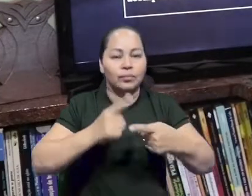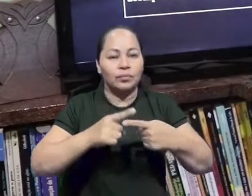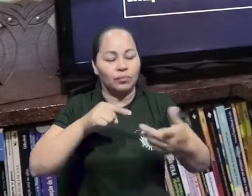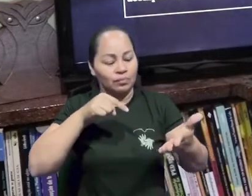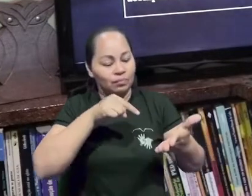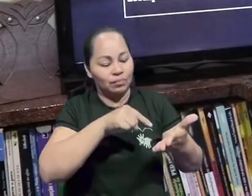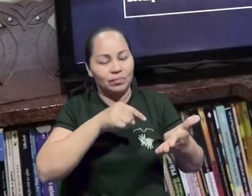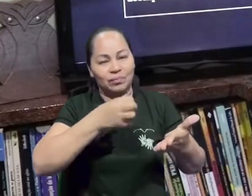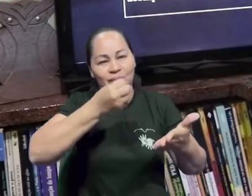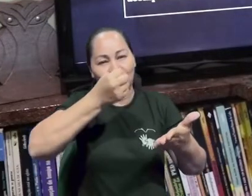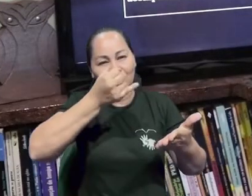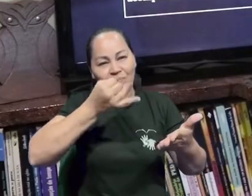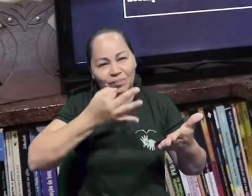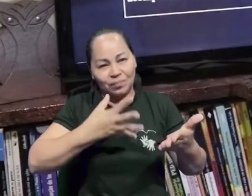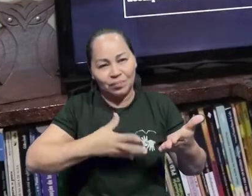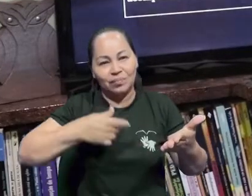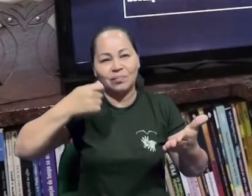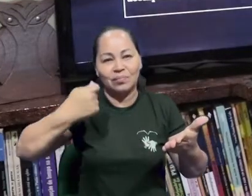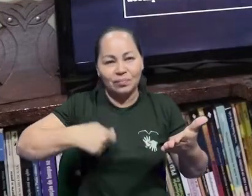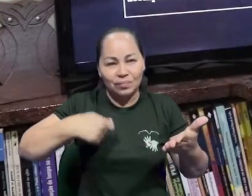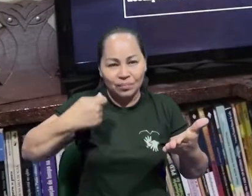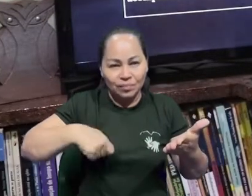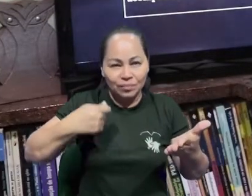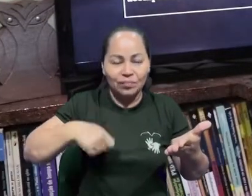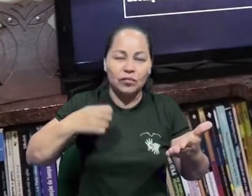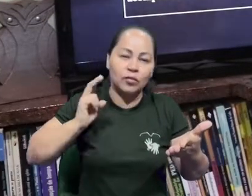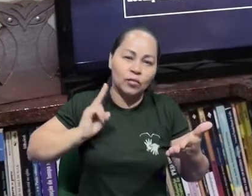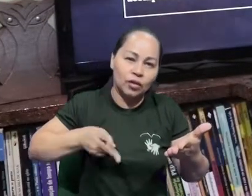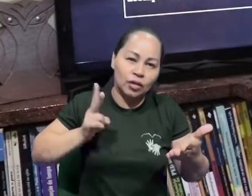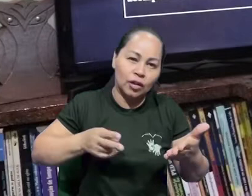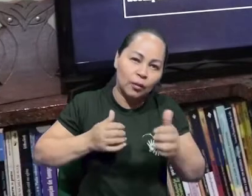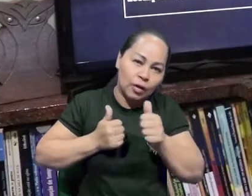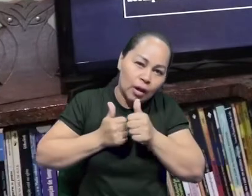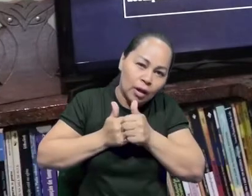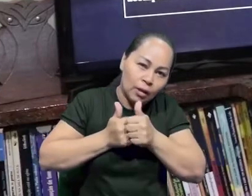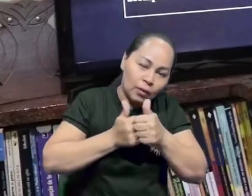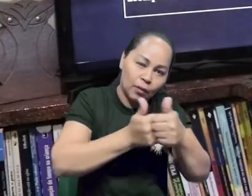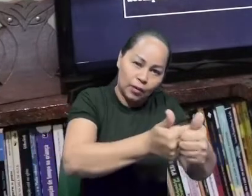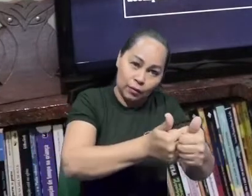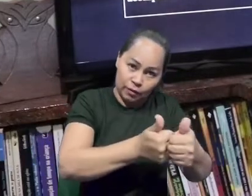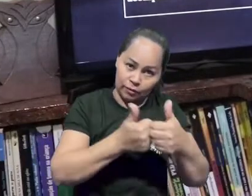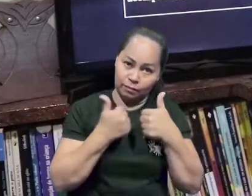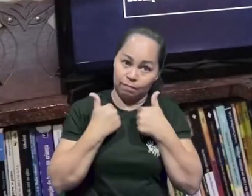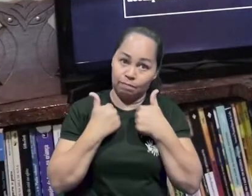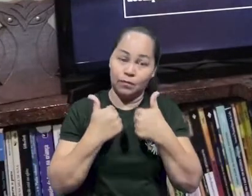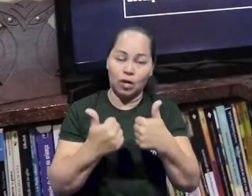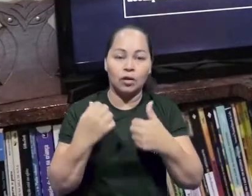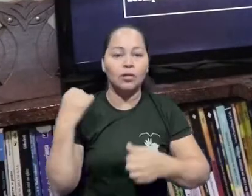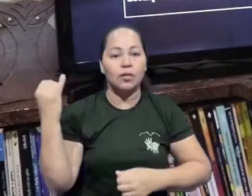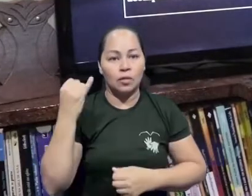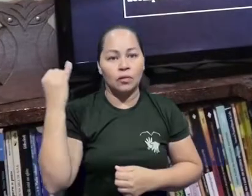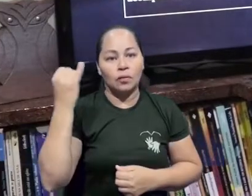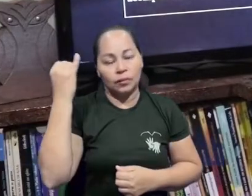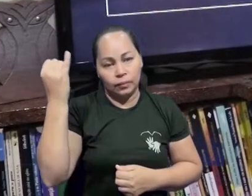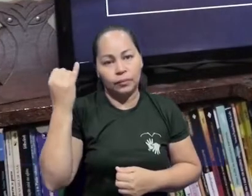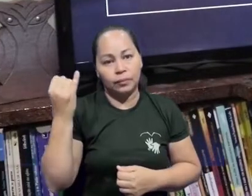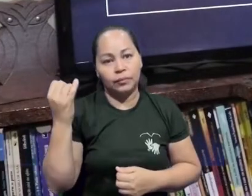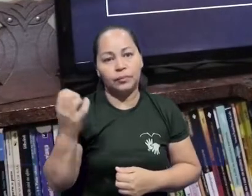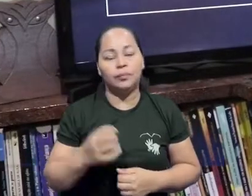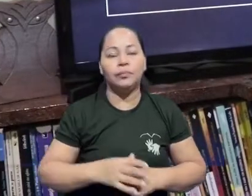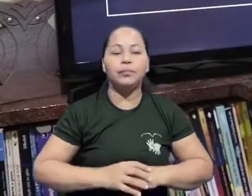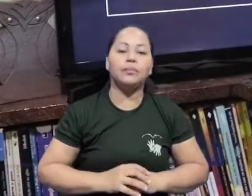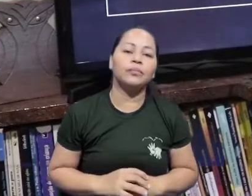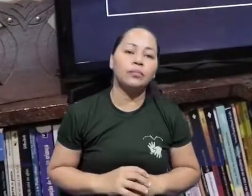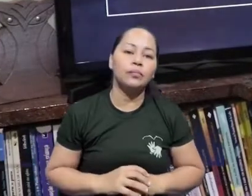o laudo já vem com a informação de que necessita de outrem para a subsistência. Então, também essa informação é